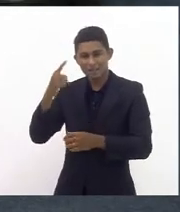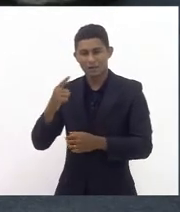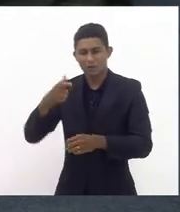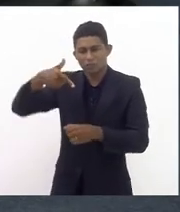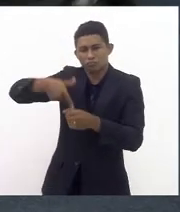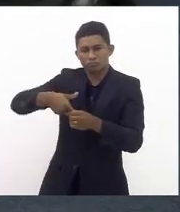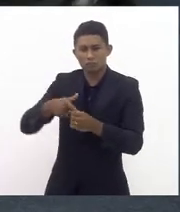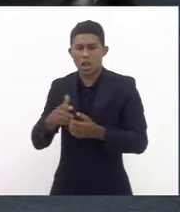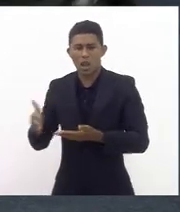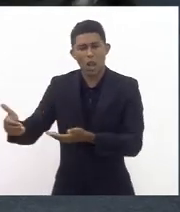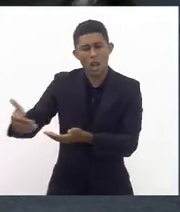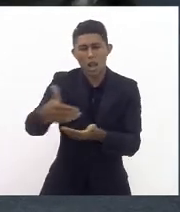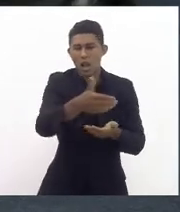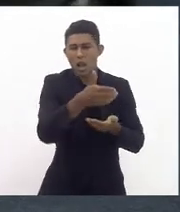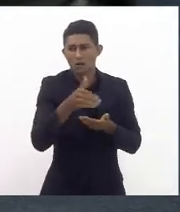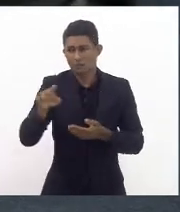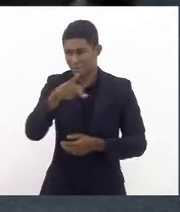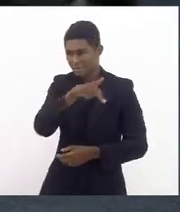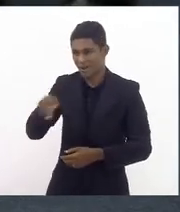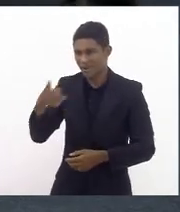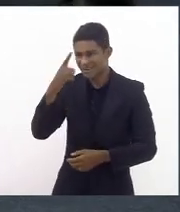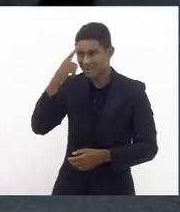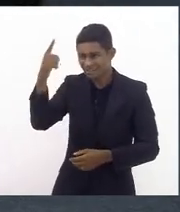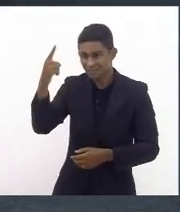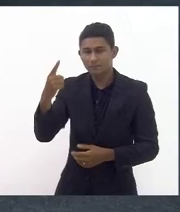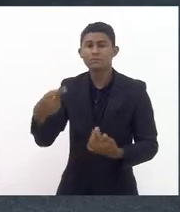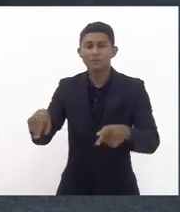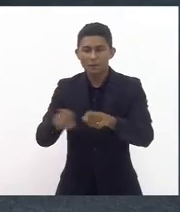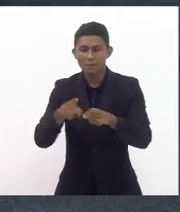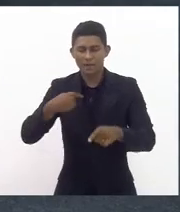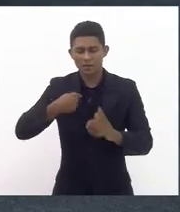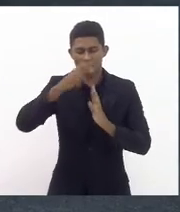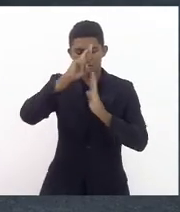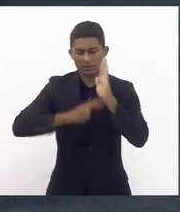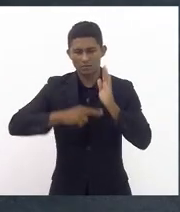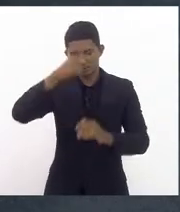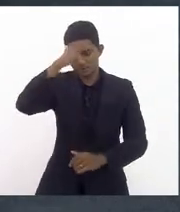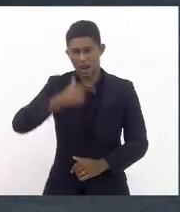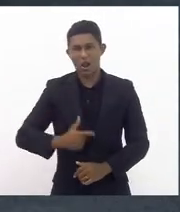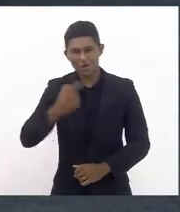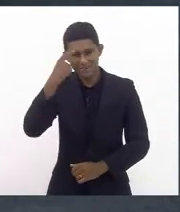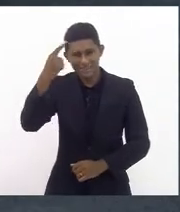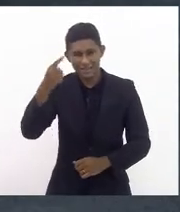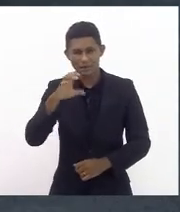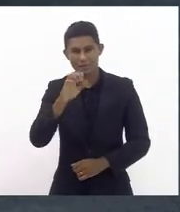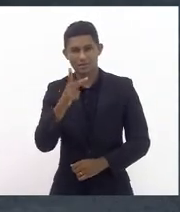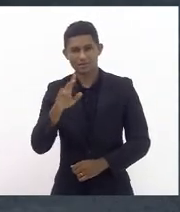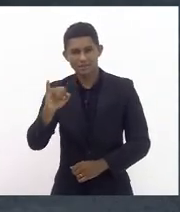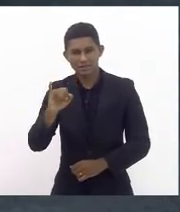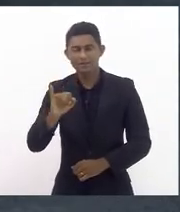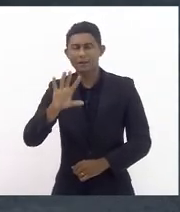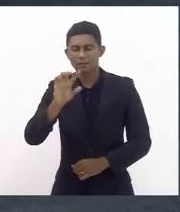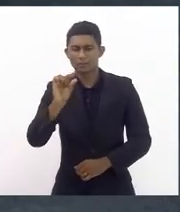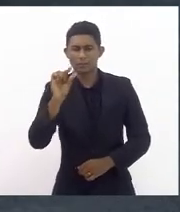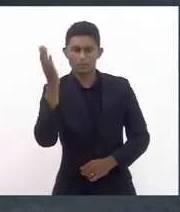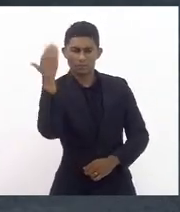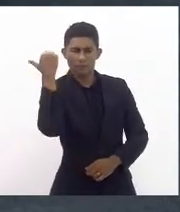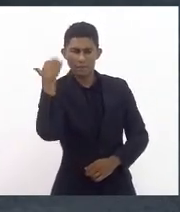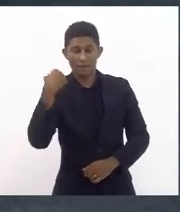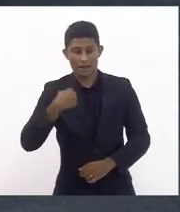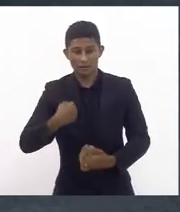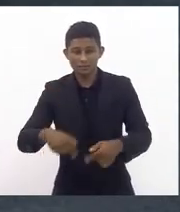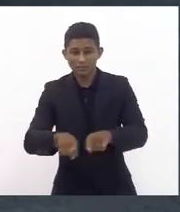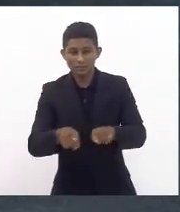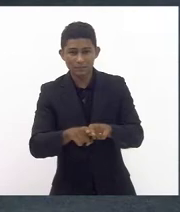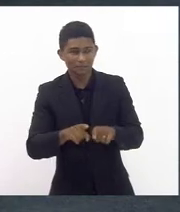participações especiais, e eu tive a grata alegria de ter sido relator dessa comissão parlamentar. Há um pouco tempo atrás, eu e o deputado